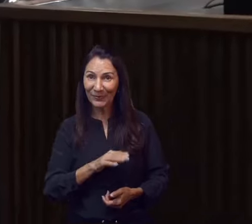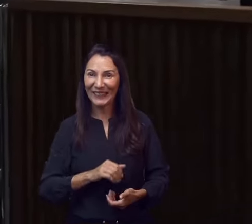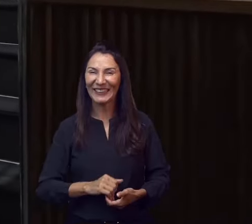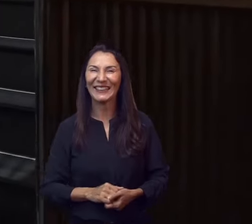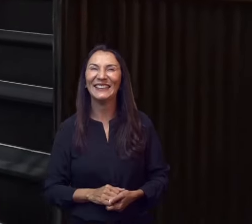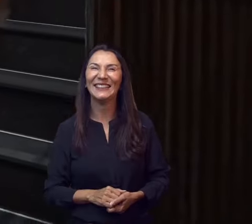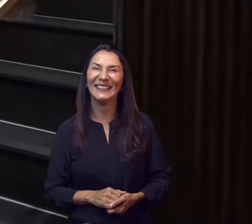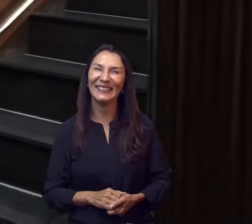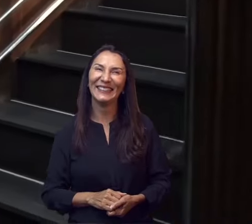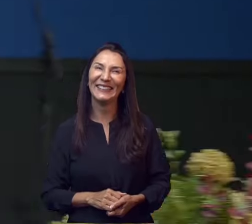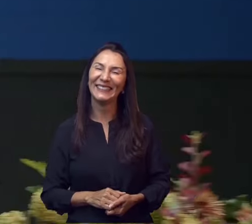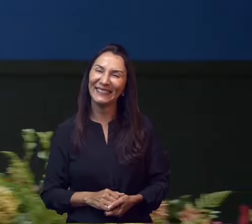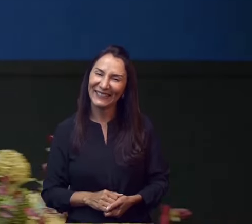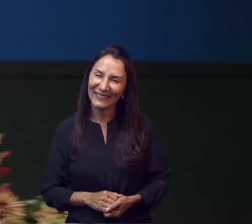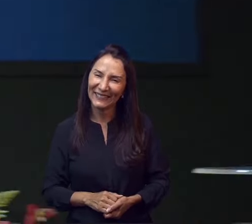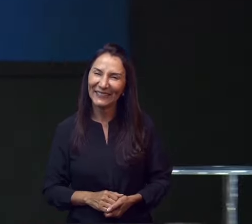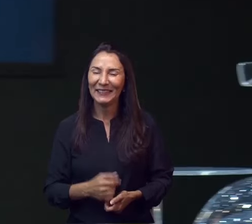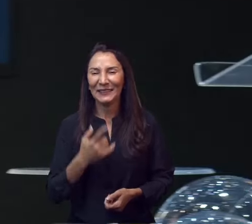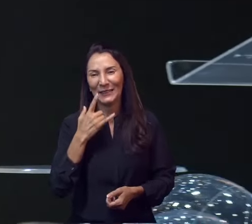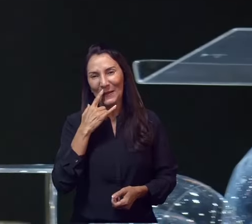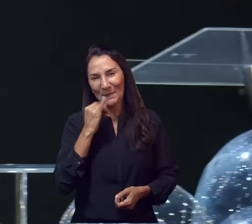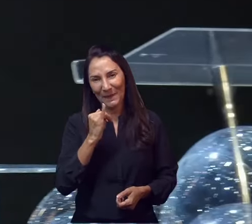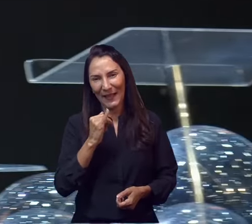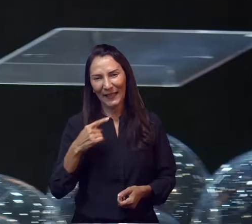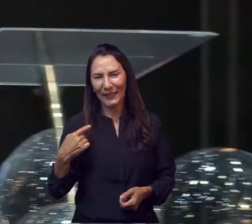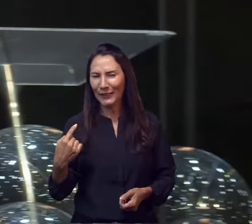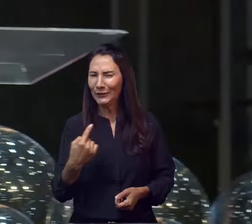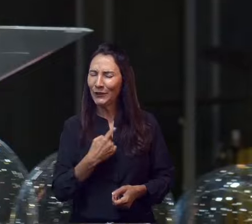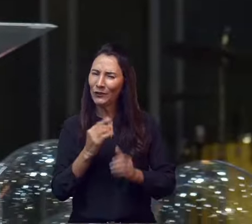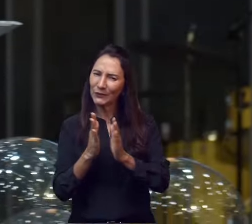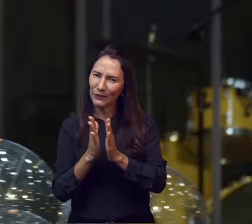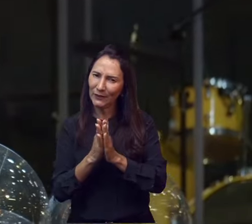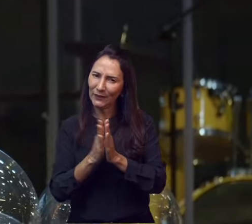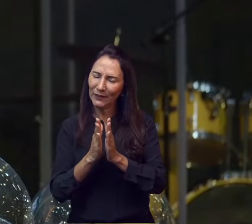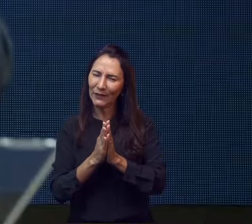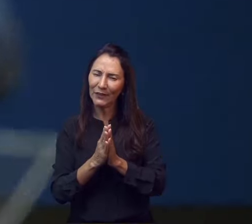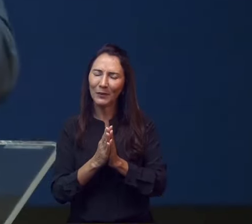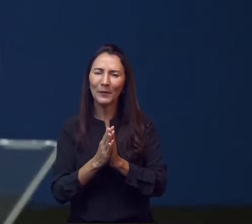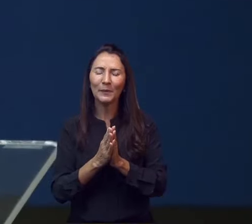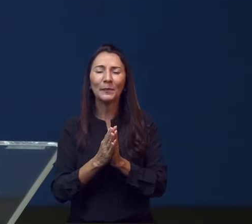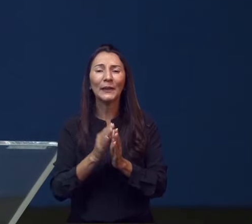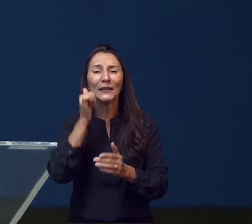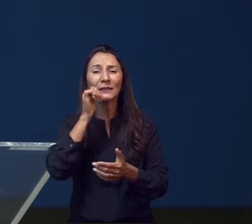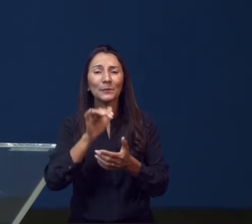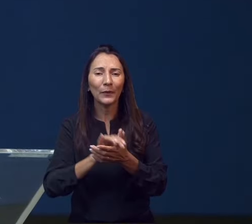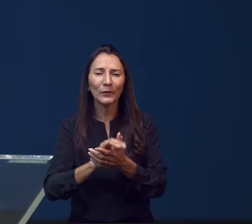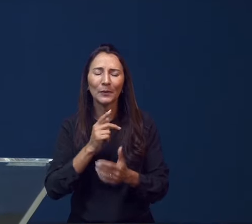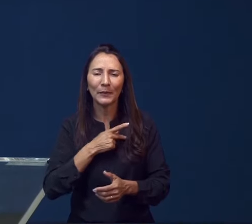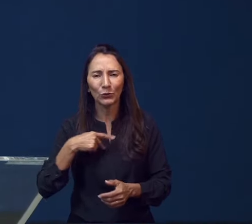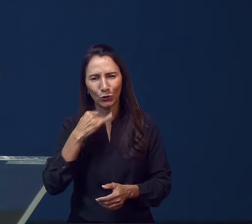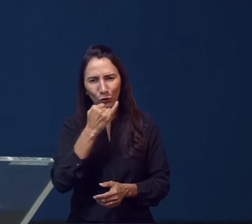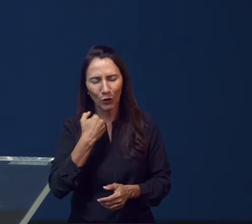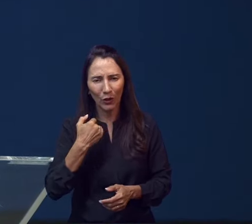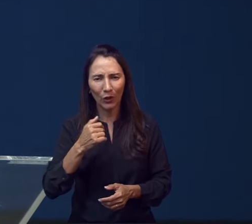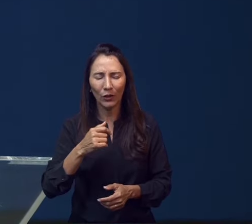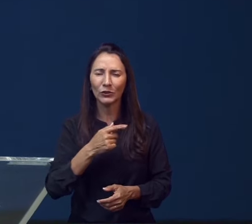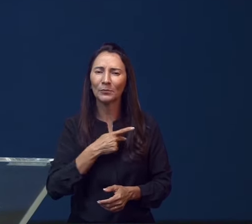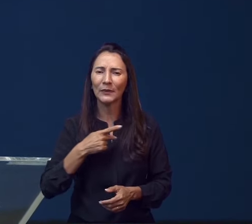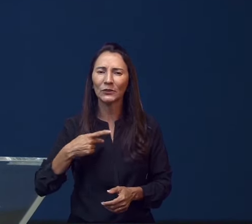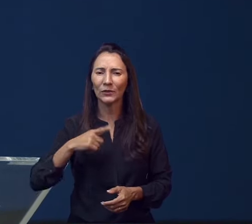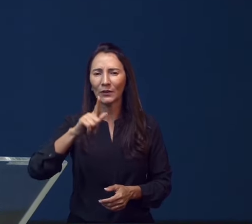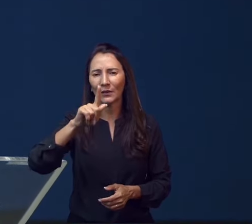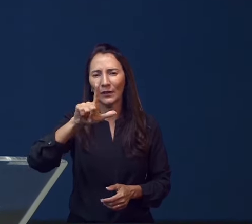pai nós Oramos pela tua filha pastora Glenda pedimos a tua benção toca